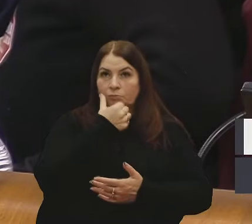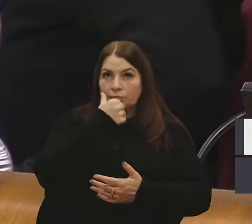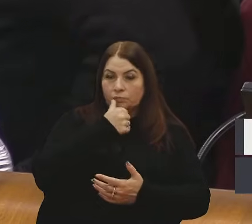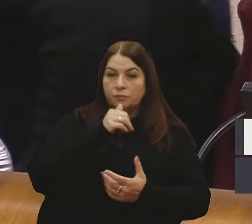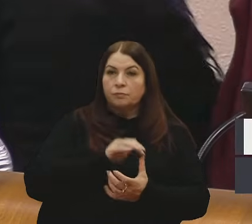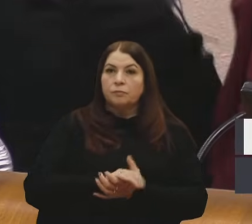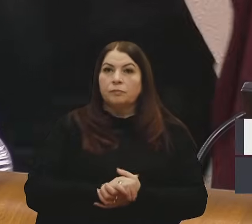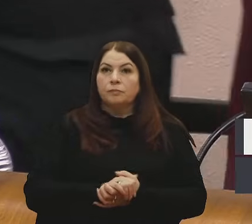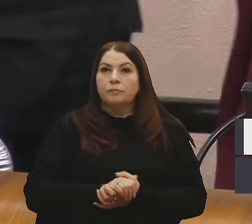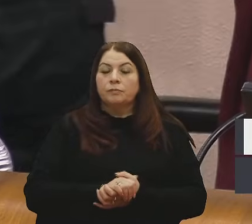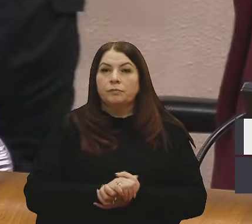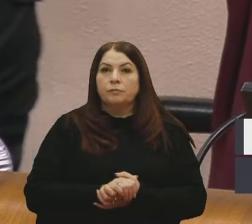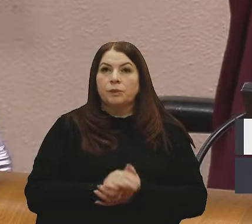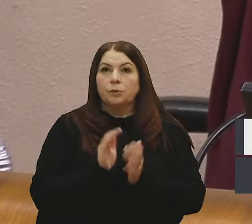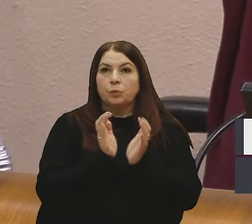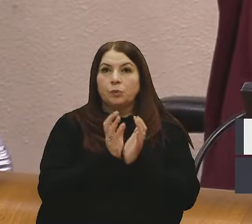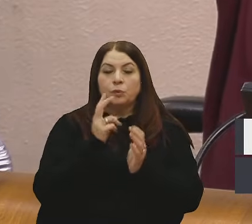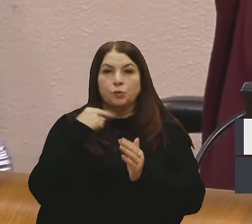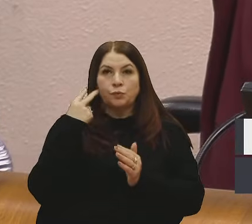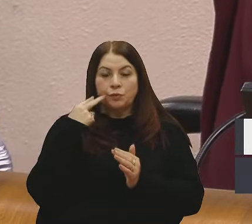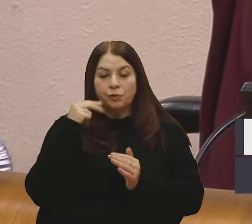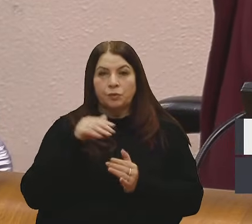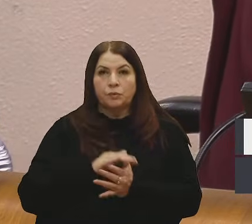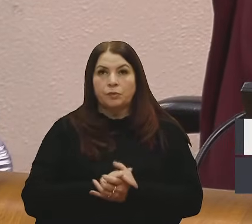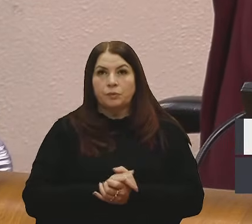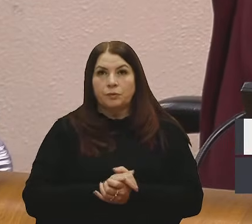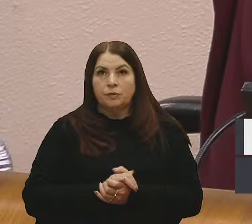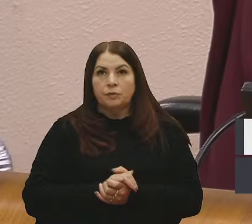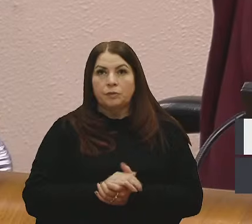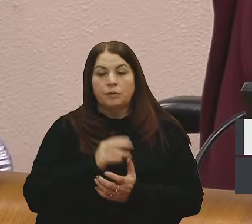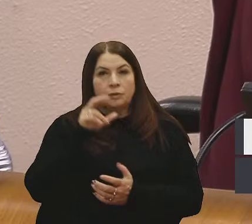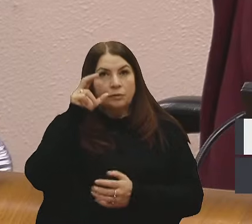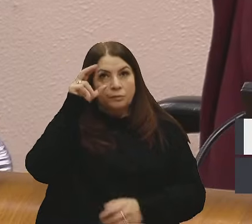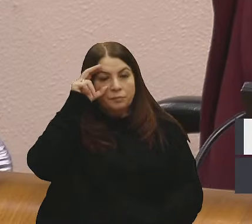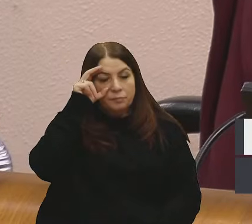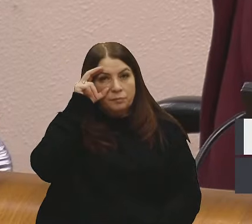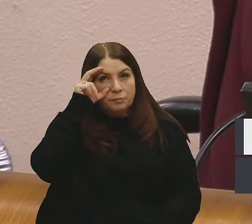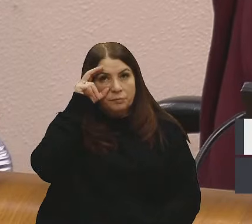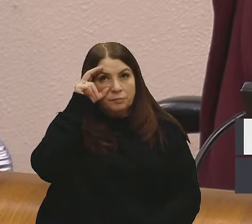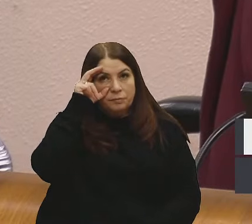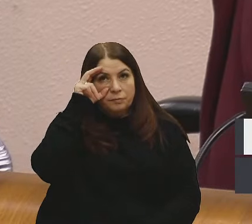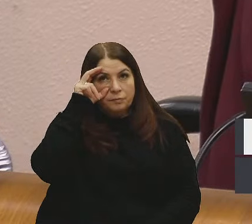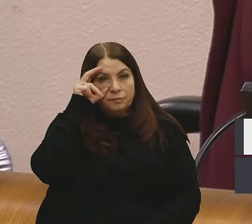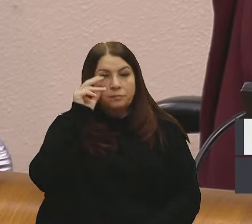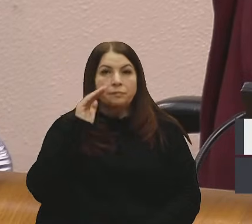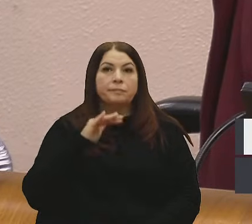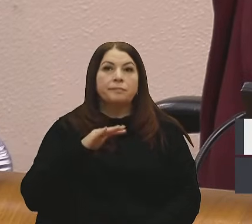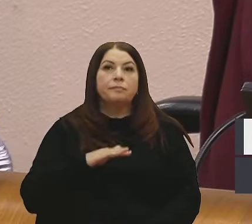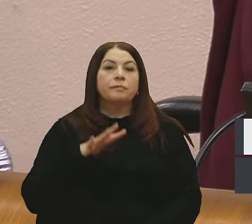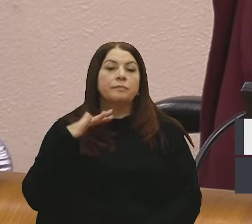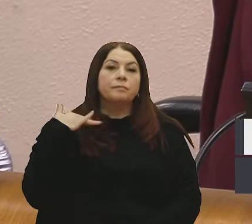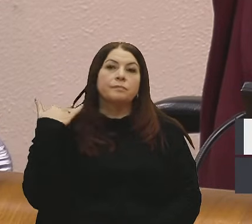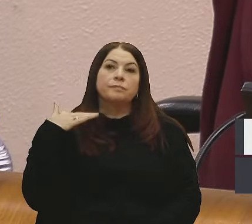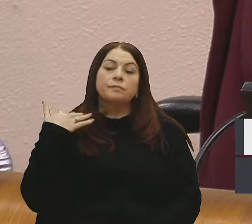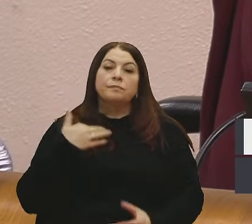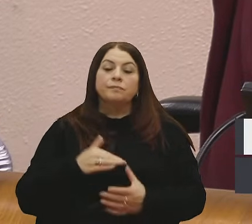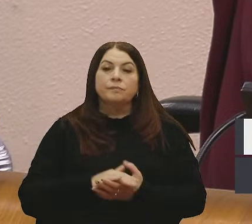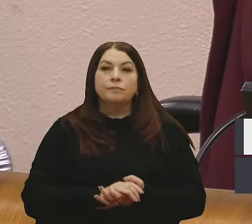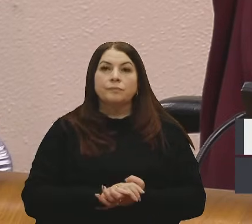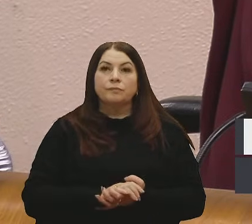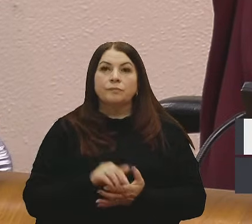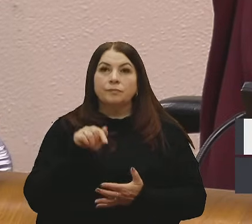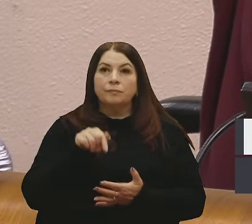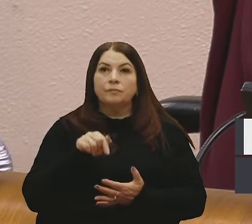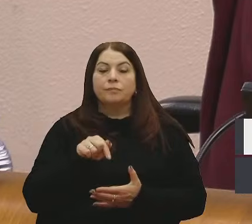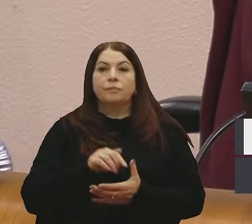todas, as colegas vereadoras Sandra Boneto e Andressa Marques,